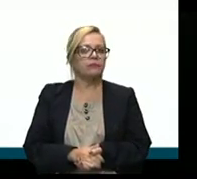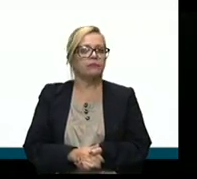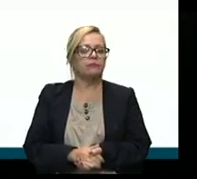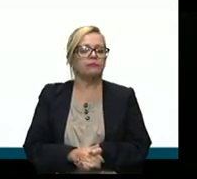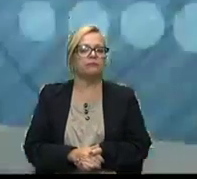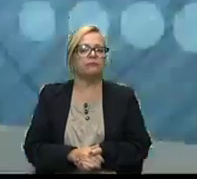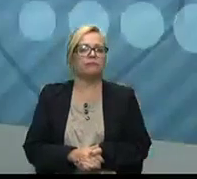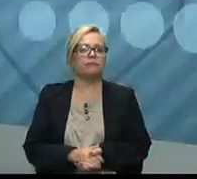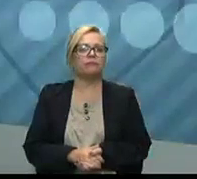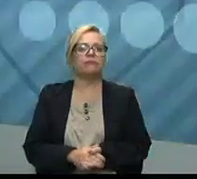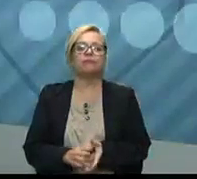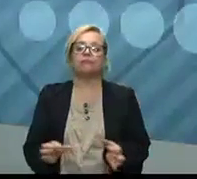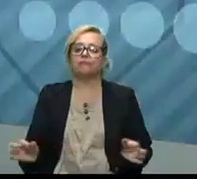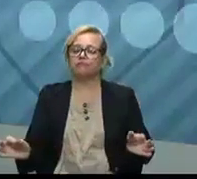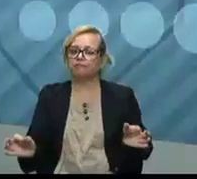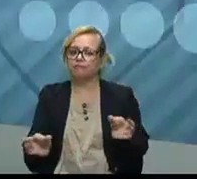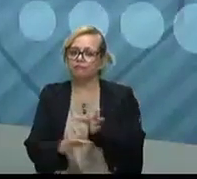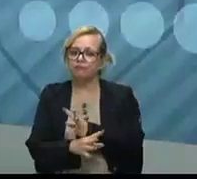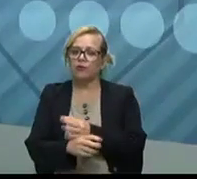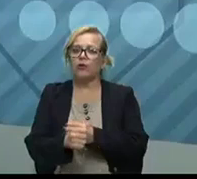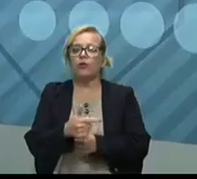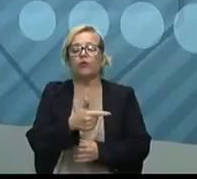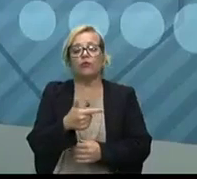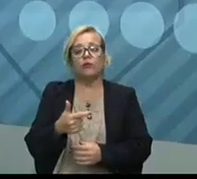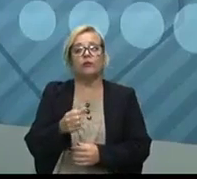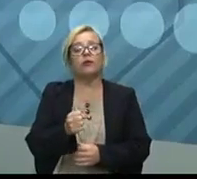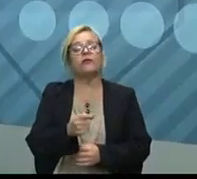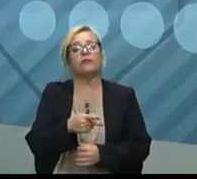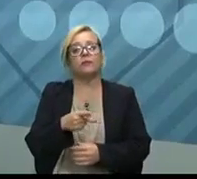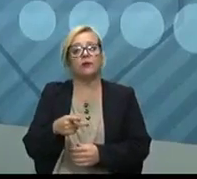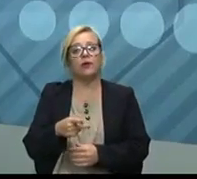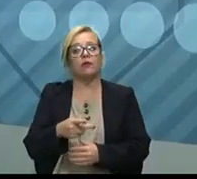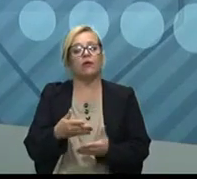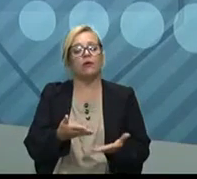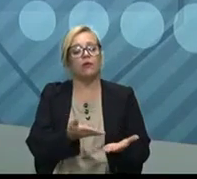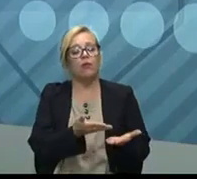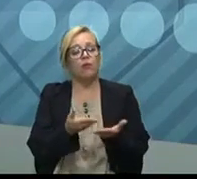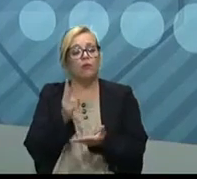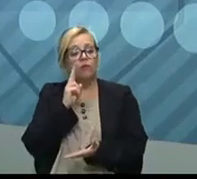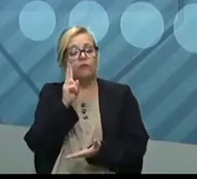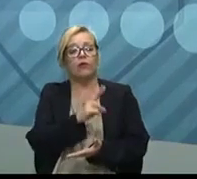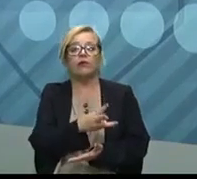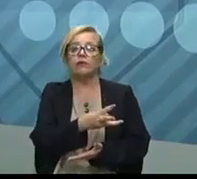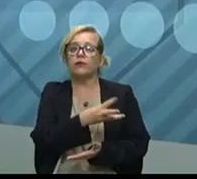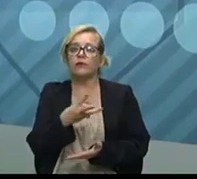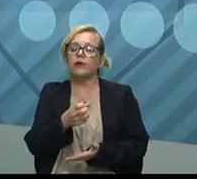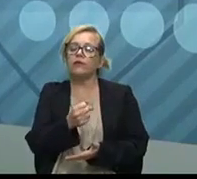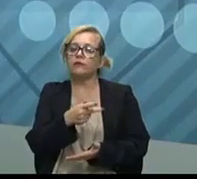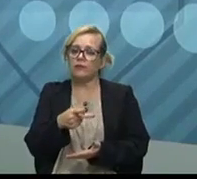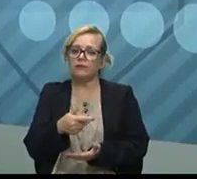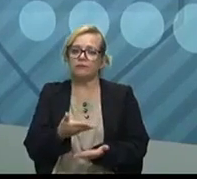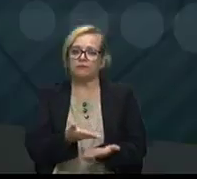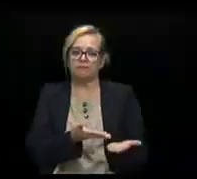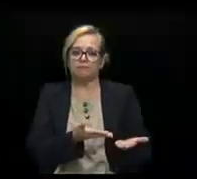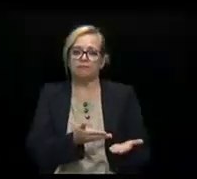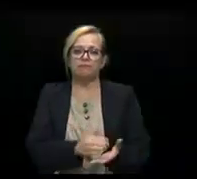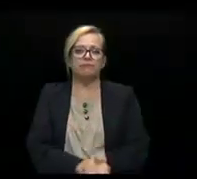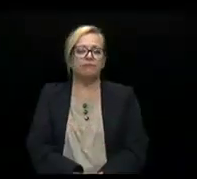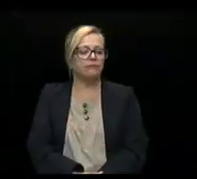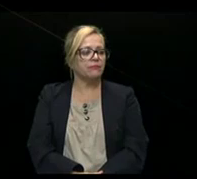E assim, então, nós resolvemos a segunda situação problema e eu convido você agora a acompanhar a terceira situação problema.